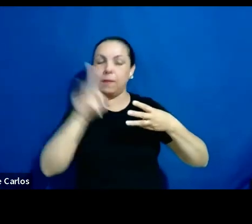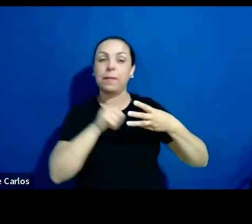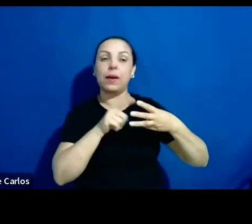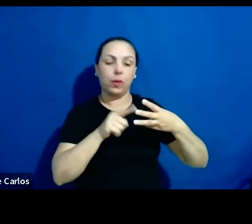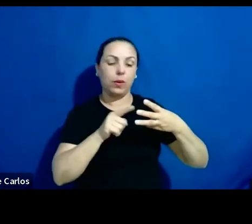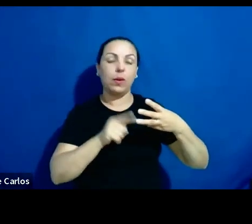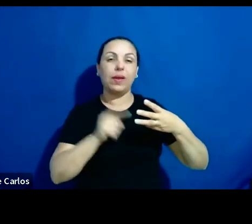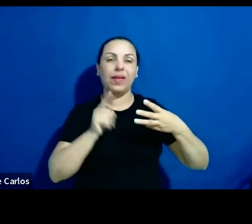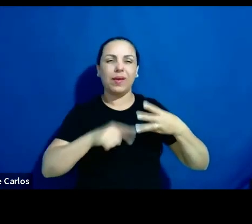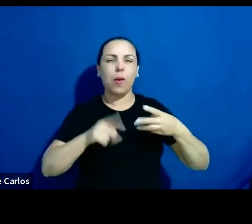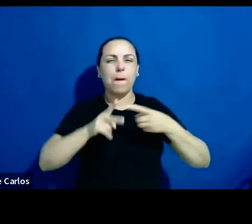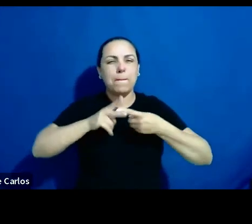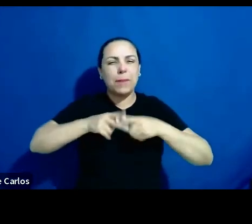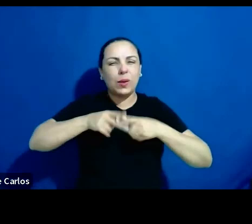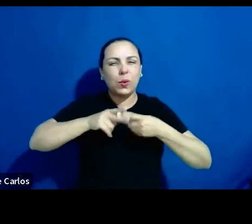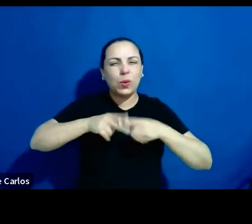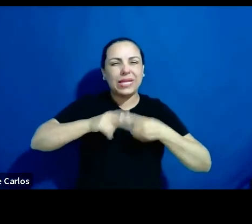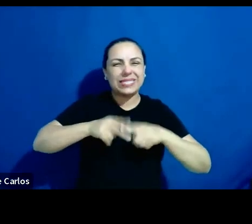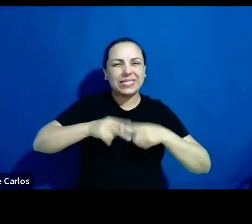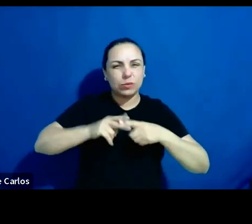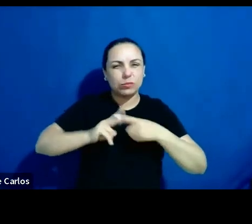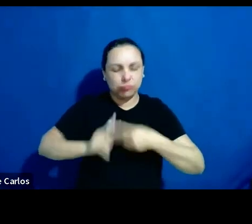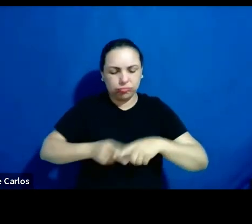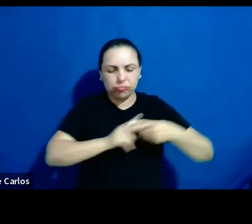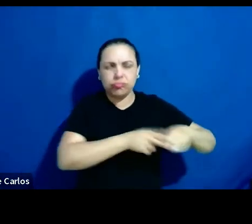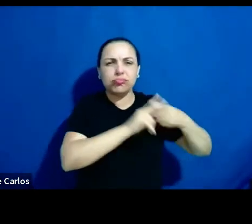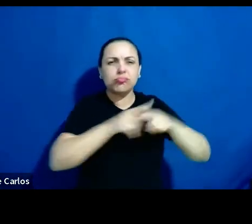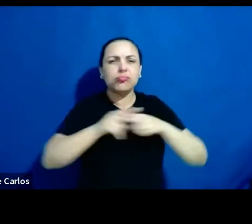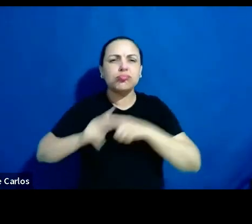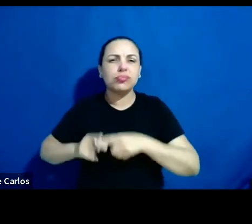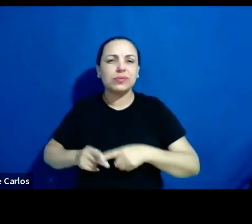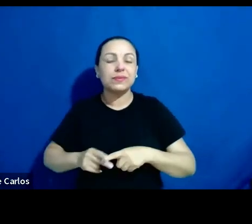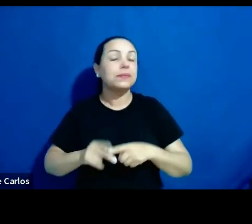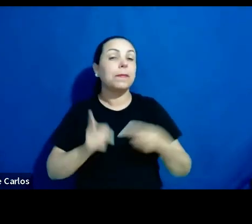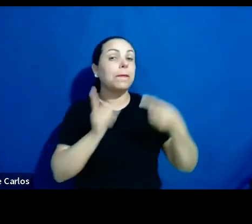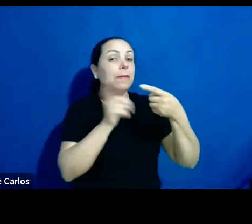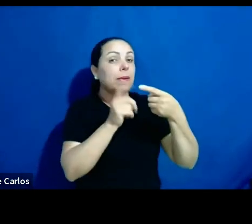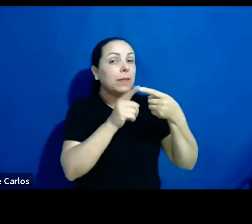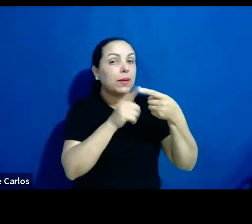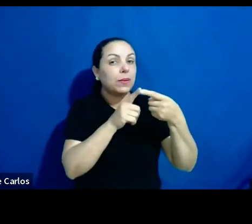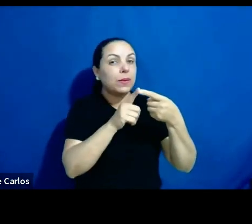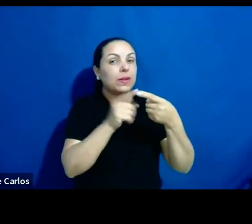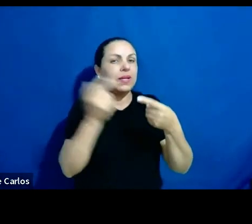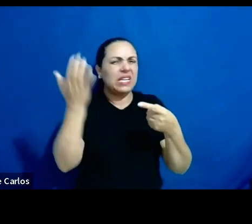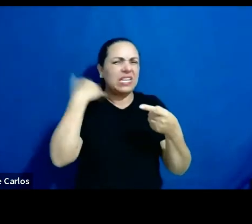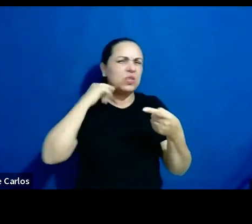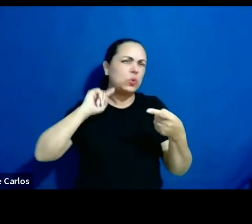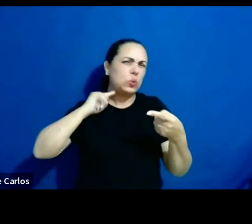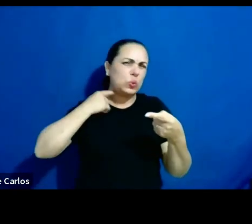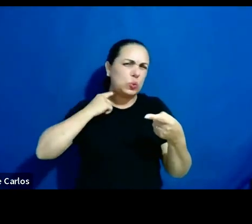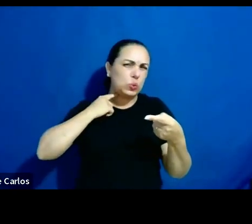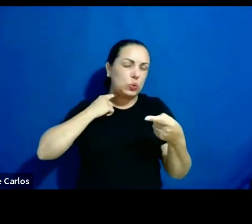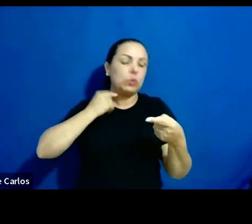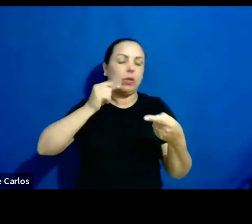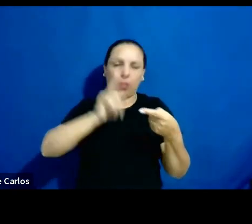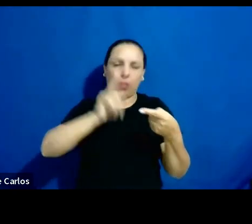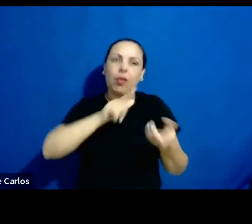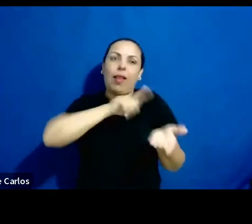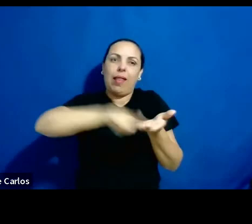da saúde. Primeiro, o corpo se limpa sozinho. Que maravilha, hein?